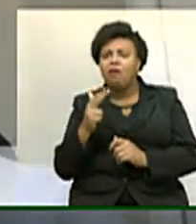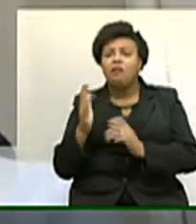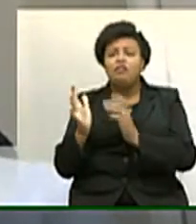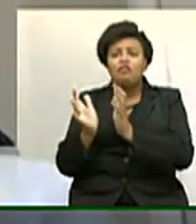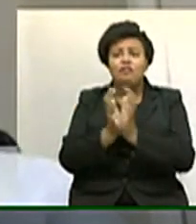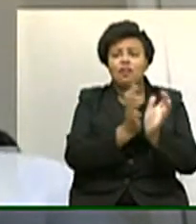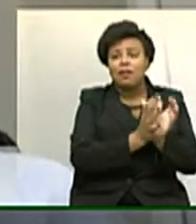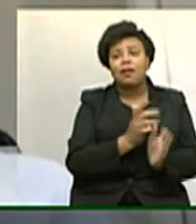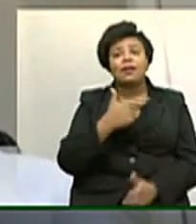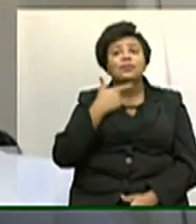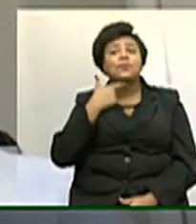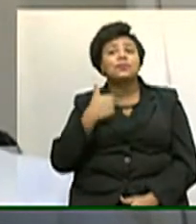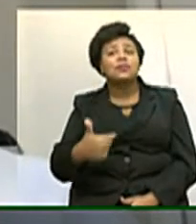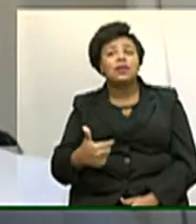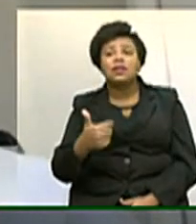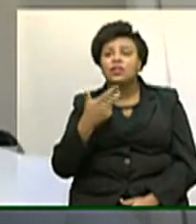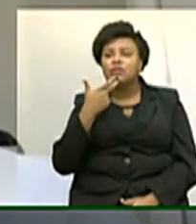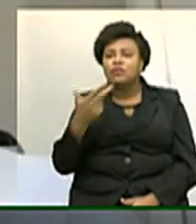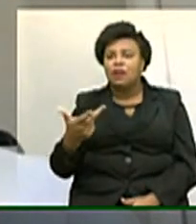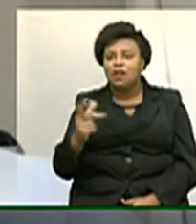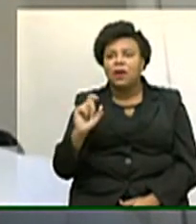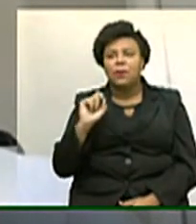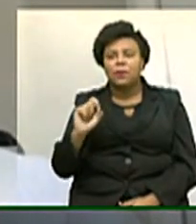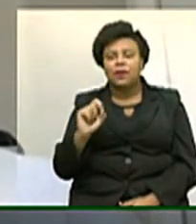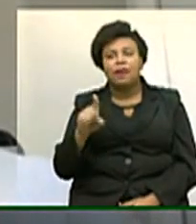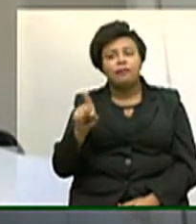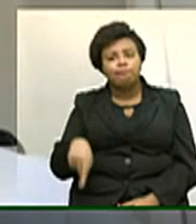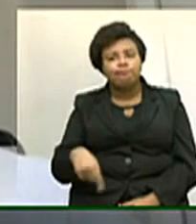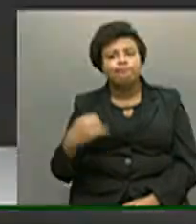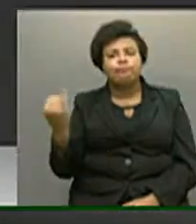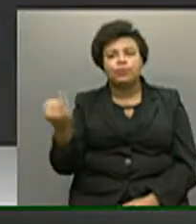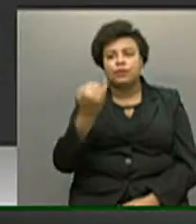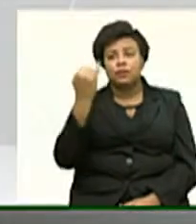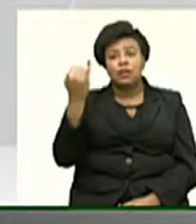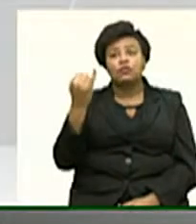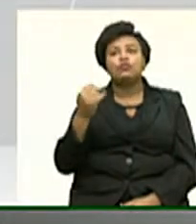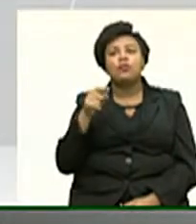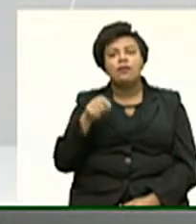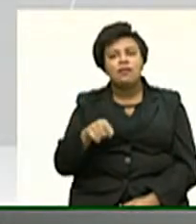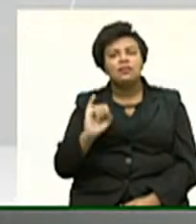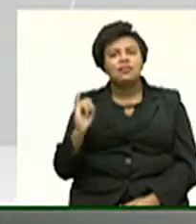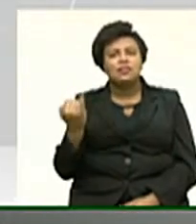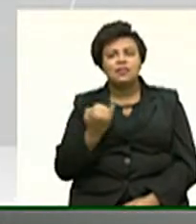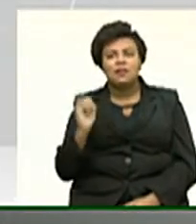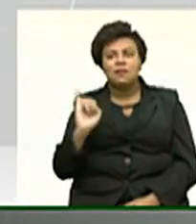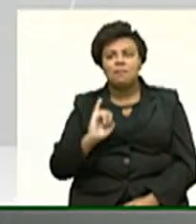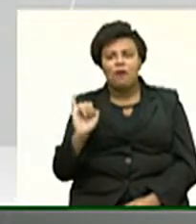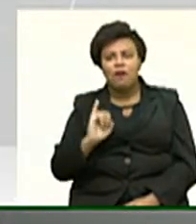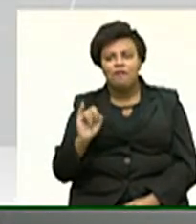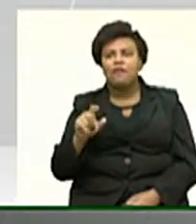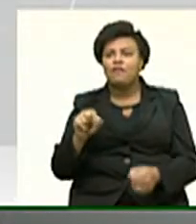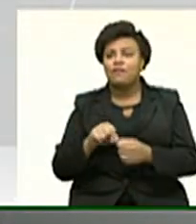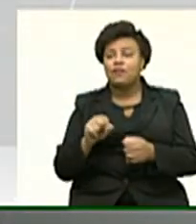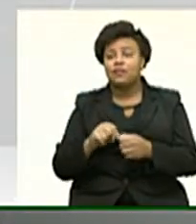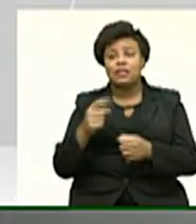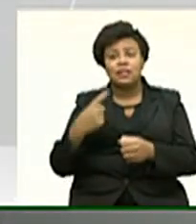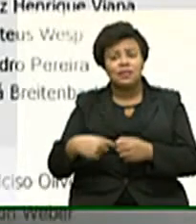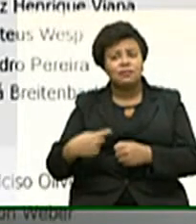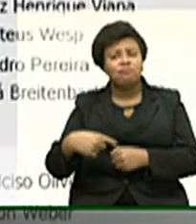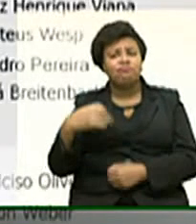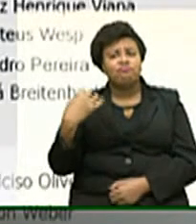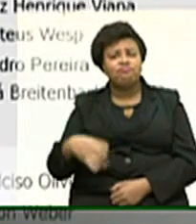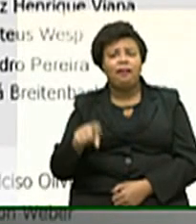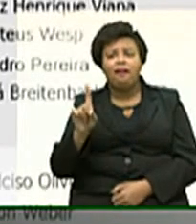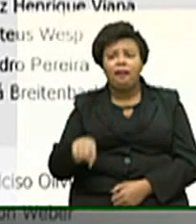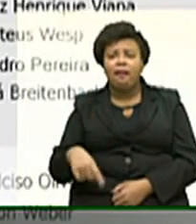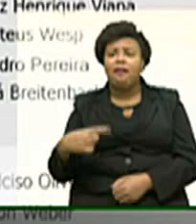eu gostaria de ratificar a importância que esse imóvel vai fazer ao município, que indiscutivelmente